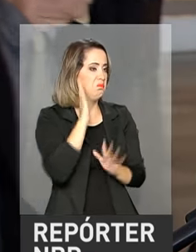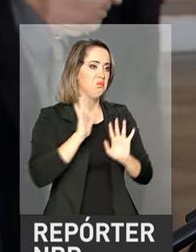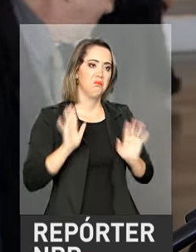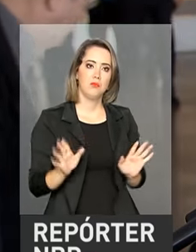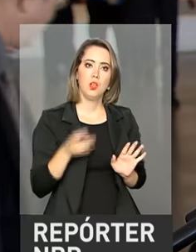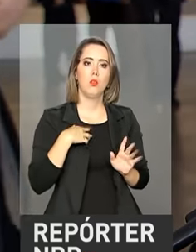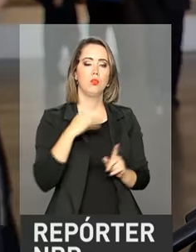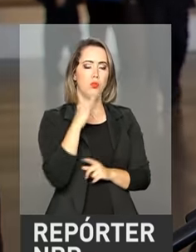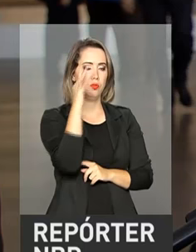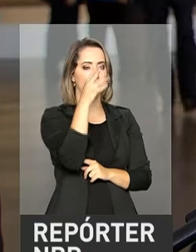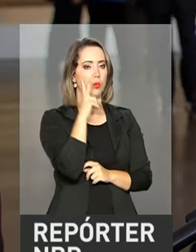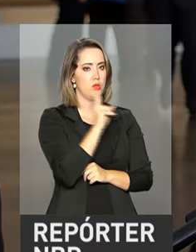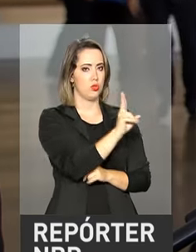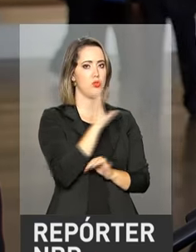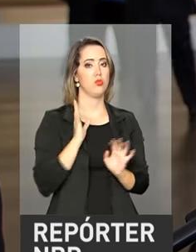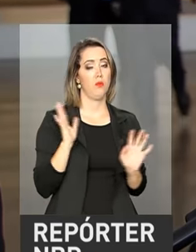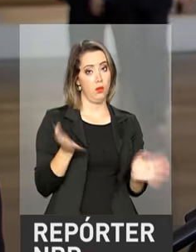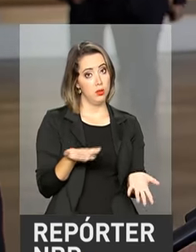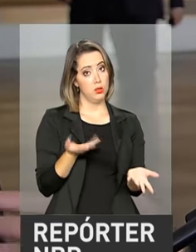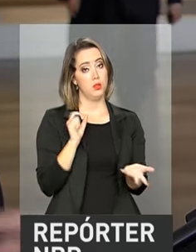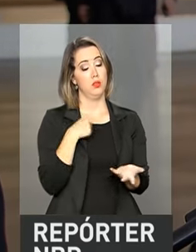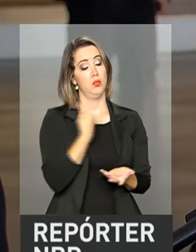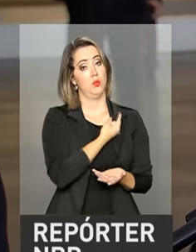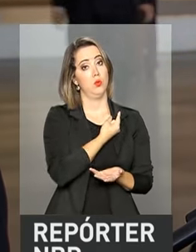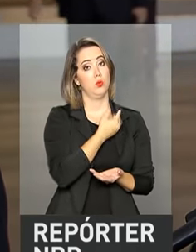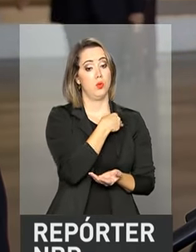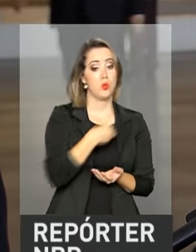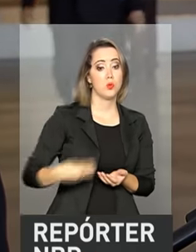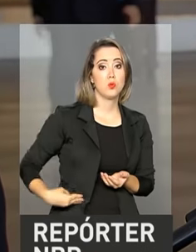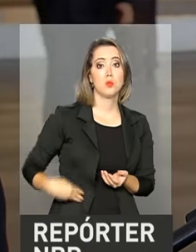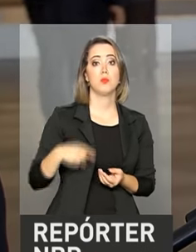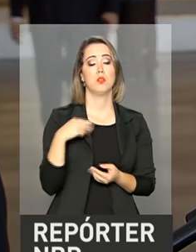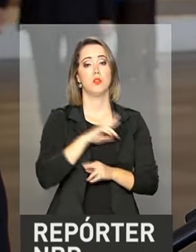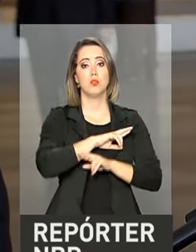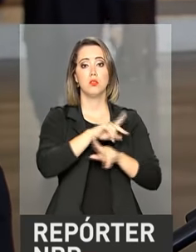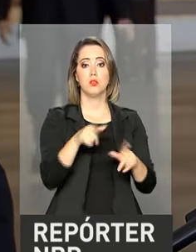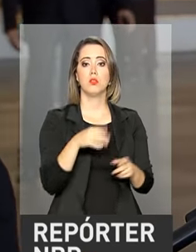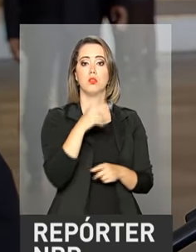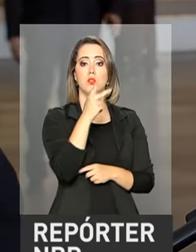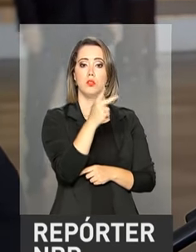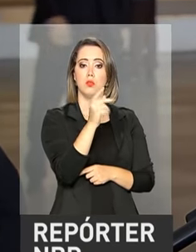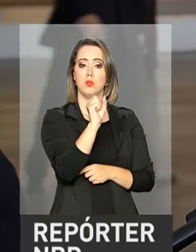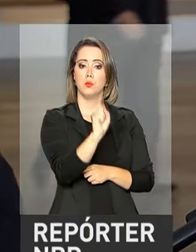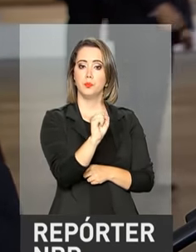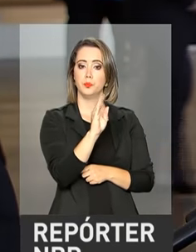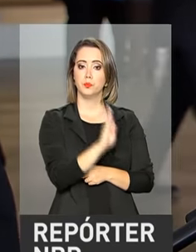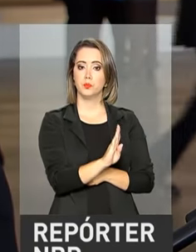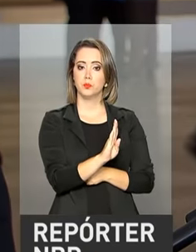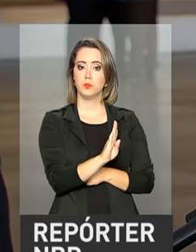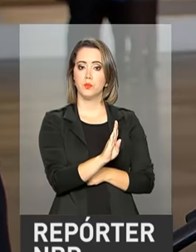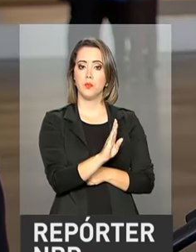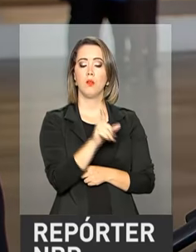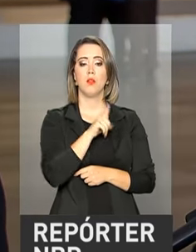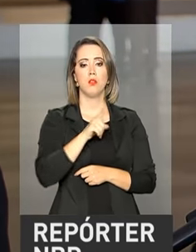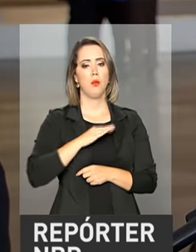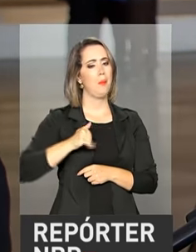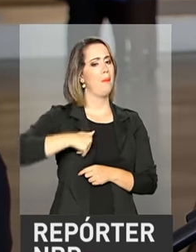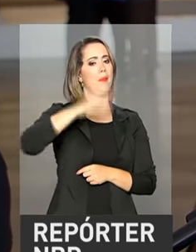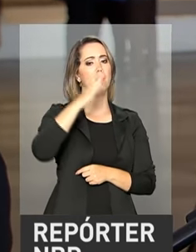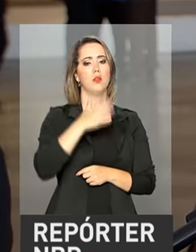futuro, né? Mas o nosso ministro, por exemplo, o DSP, é um ministro que tem a